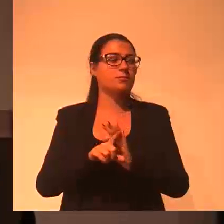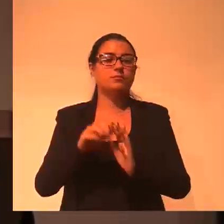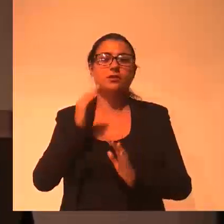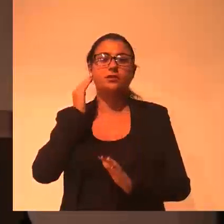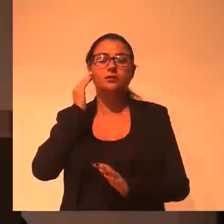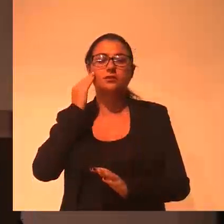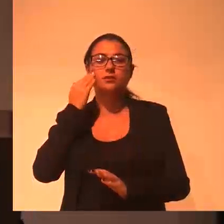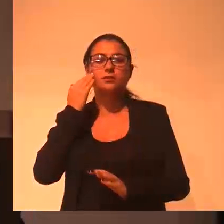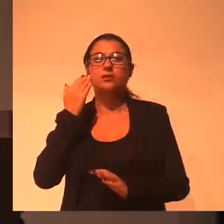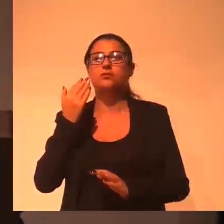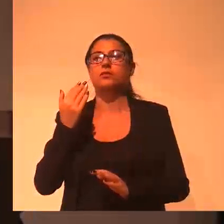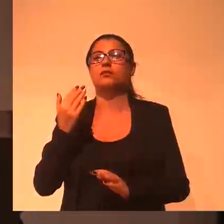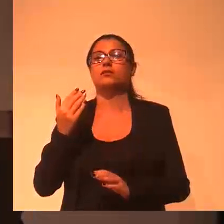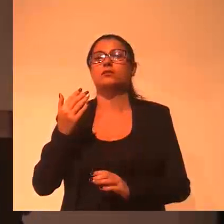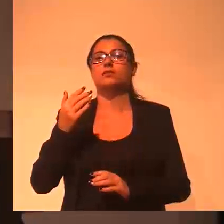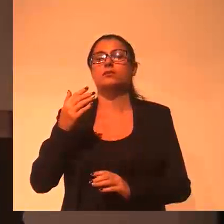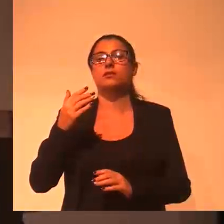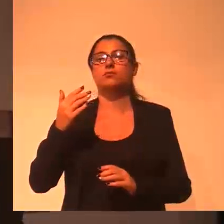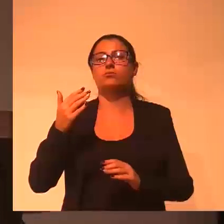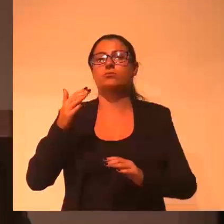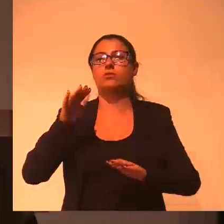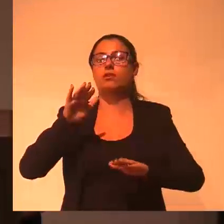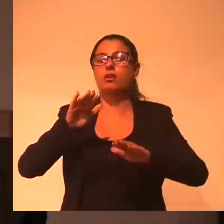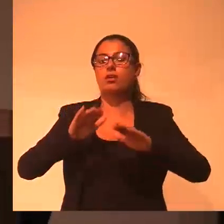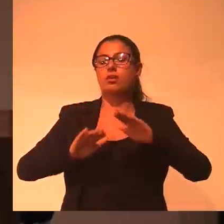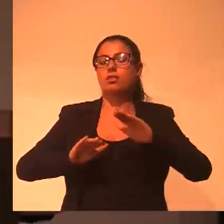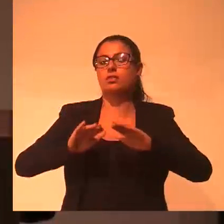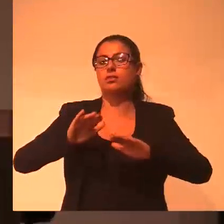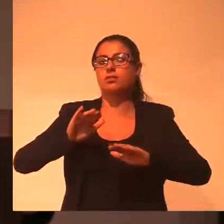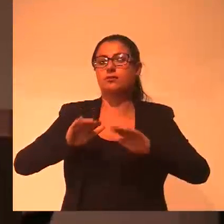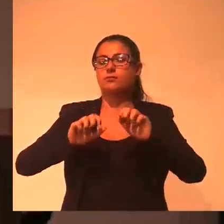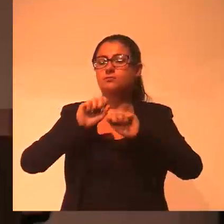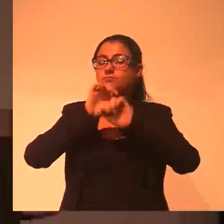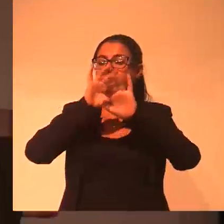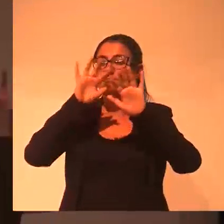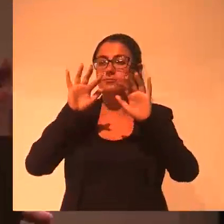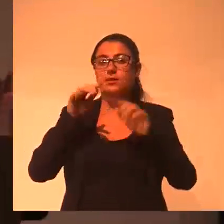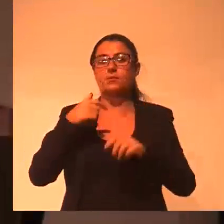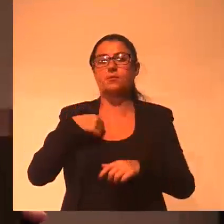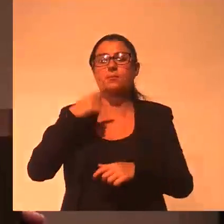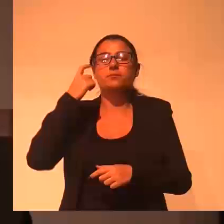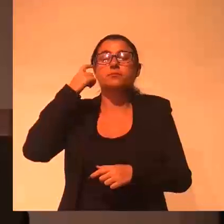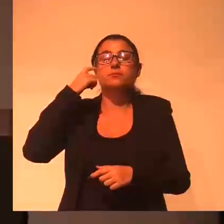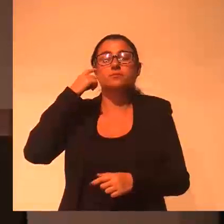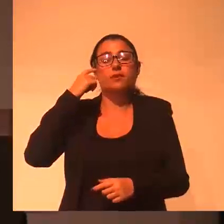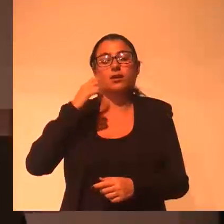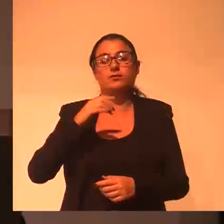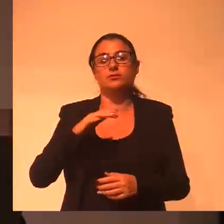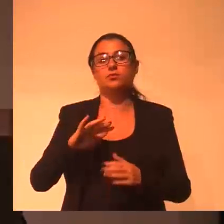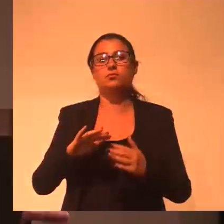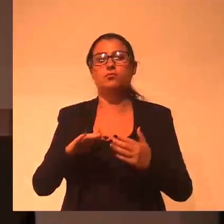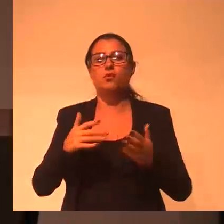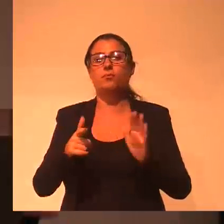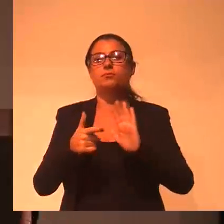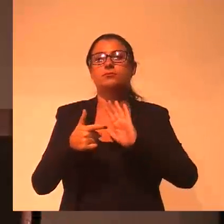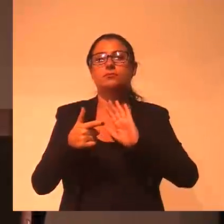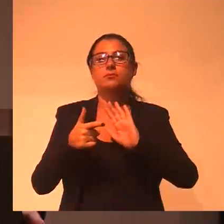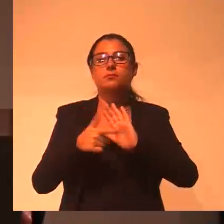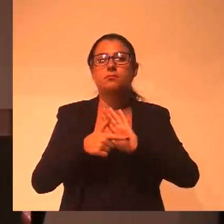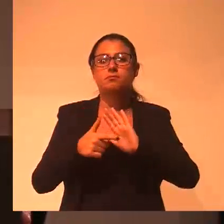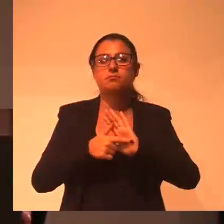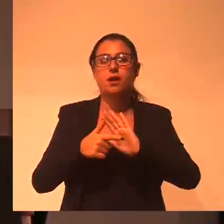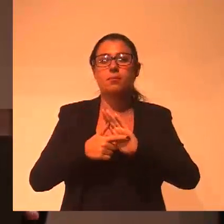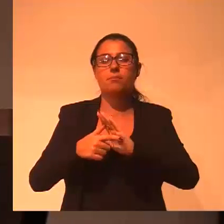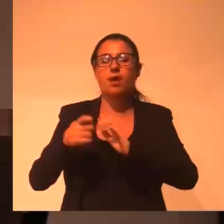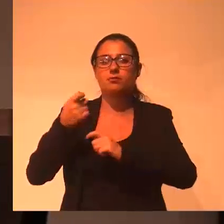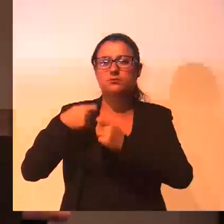ele buscou um equilíbrio, não é, muito claro, no meu modo de pensar, qual que é o papel do Poder